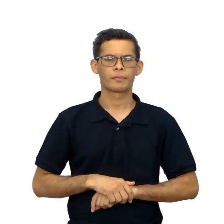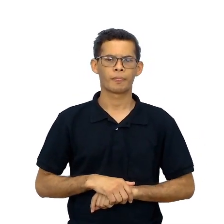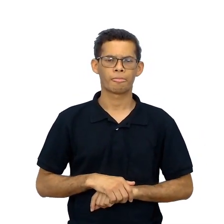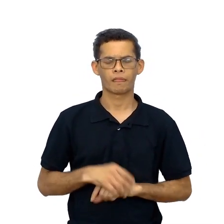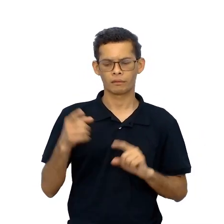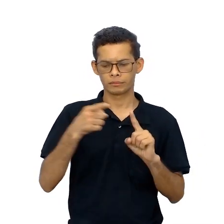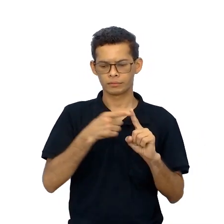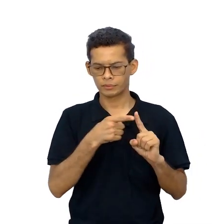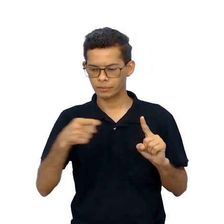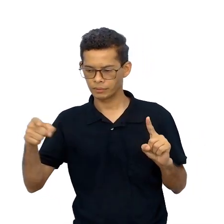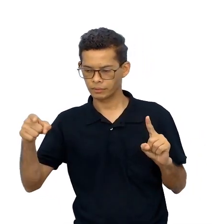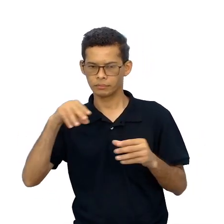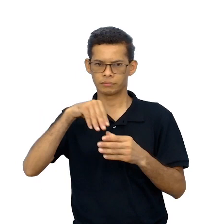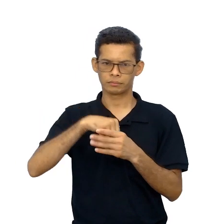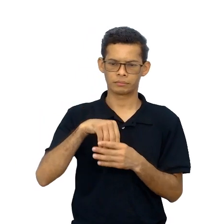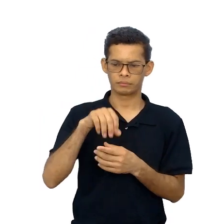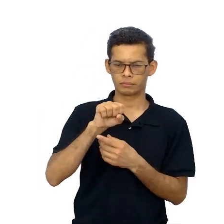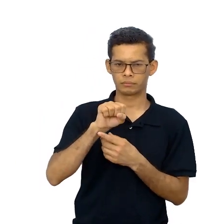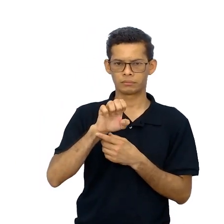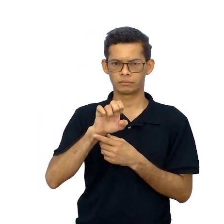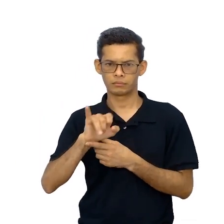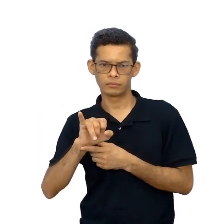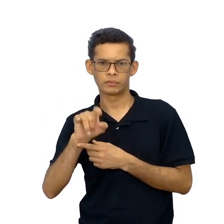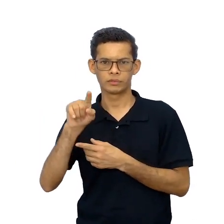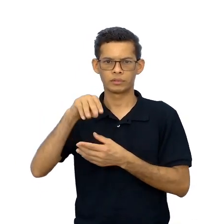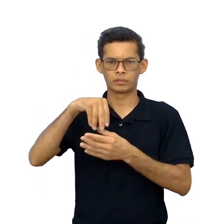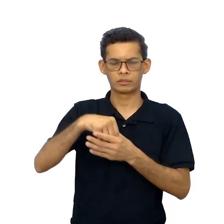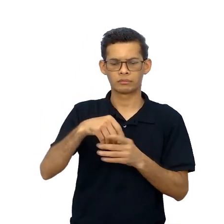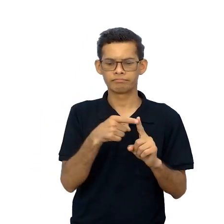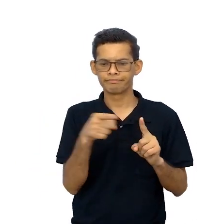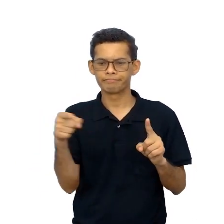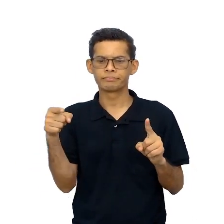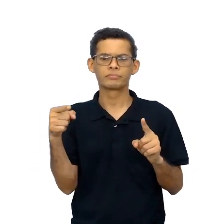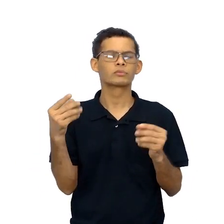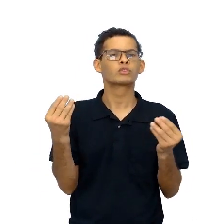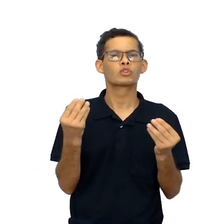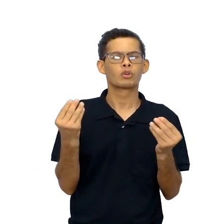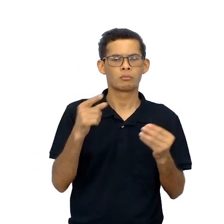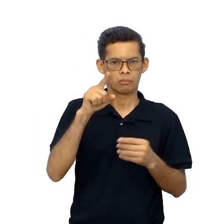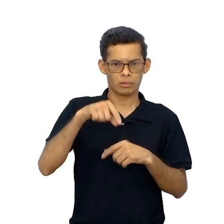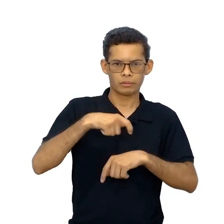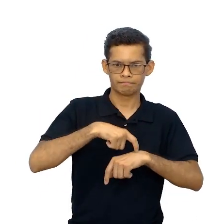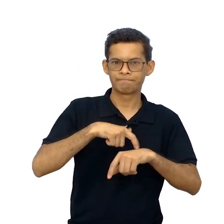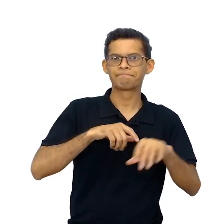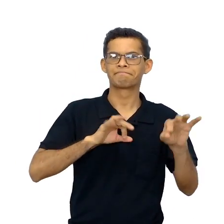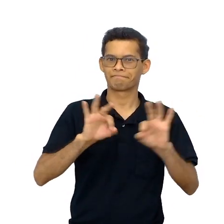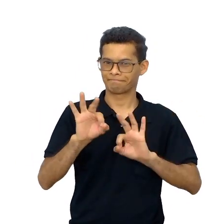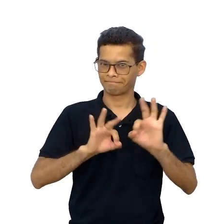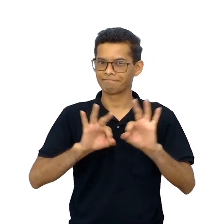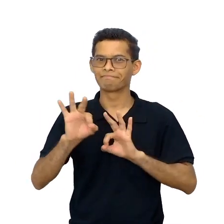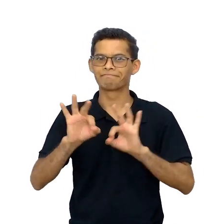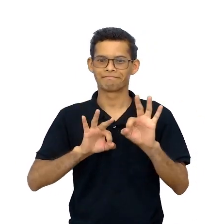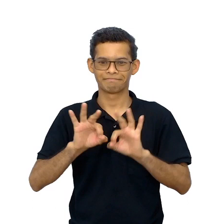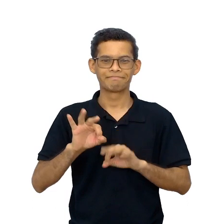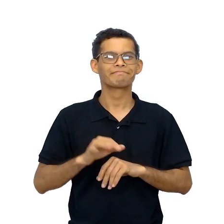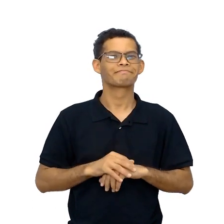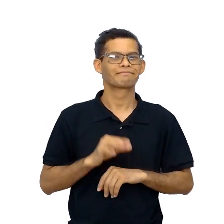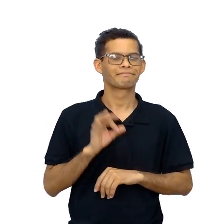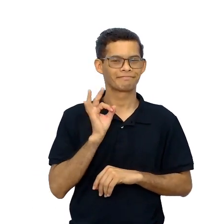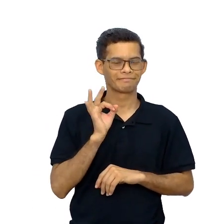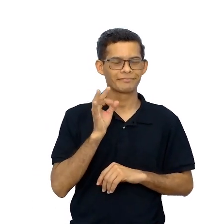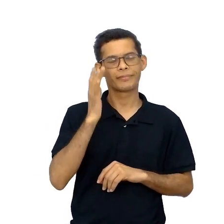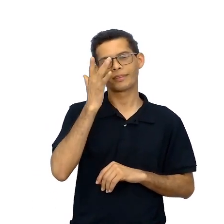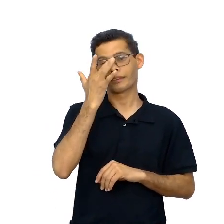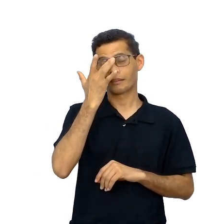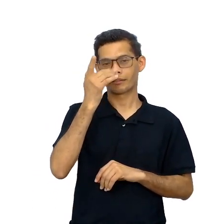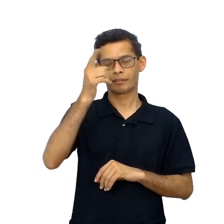estudos intensivos, vamos conversar aqui um pouquinho, né? É hora de planejar, né? Então, é hora de realizar os